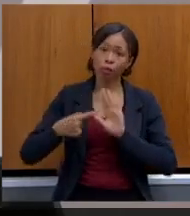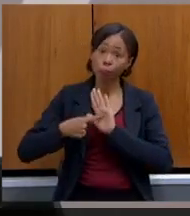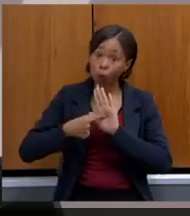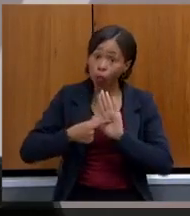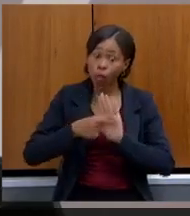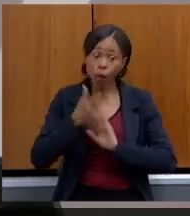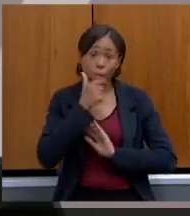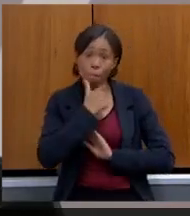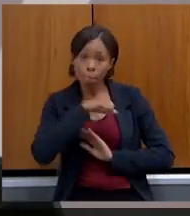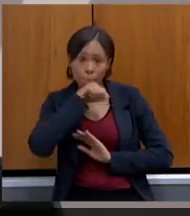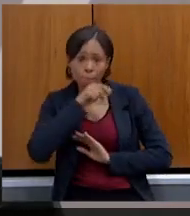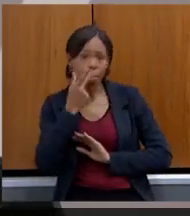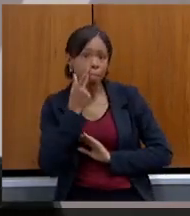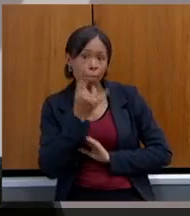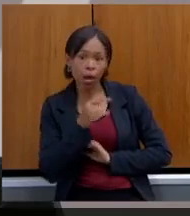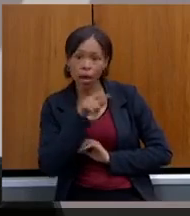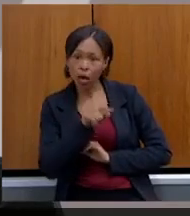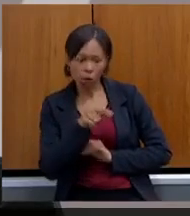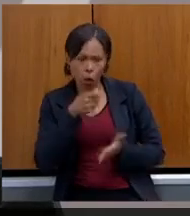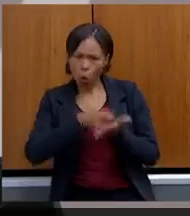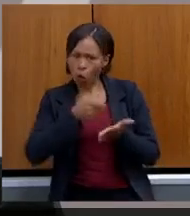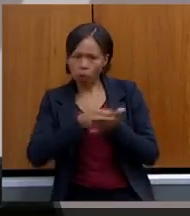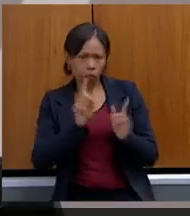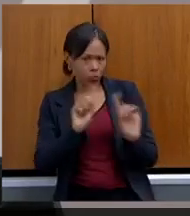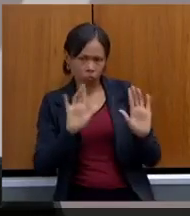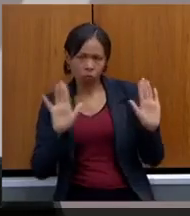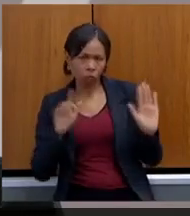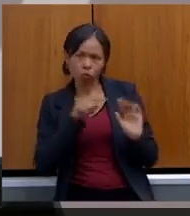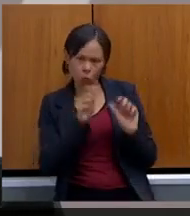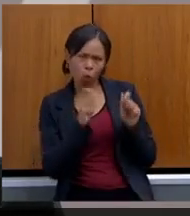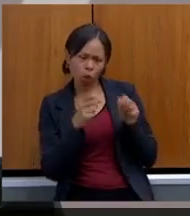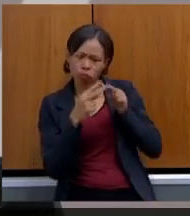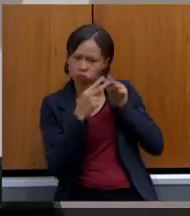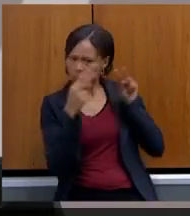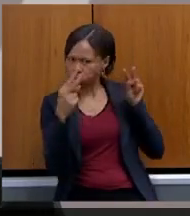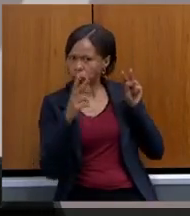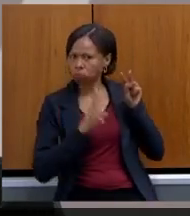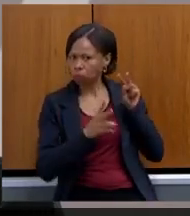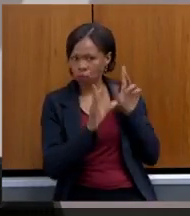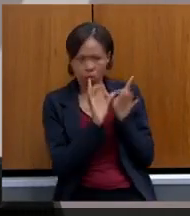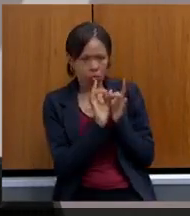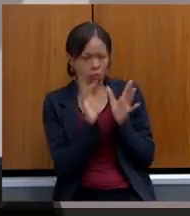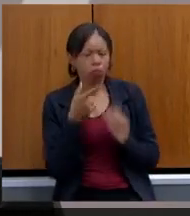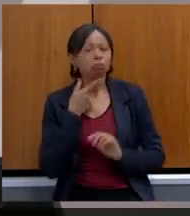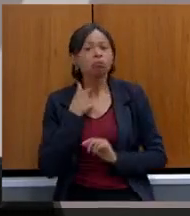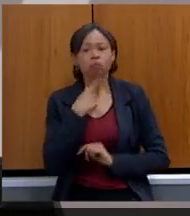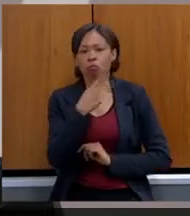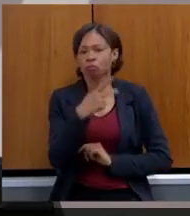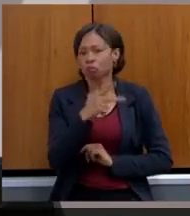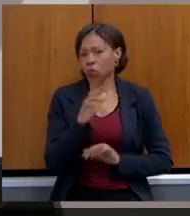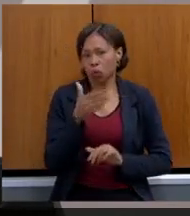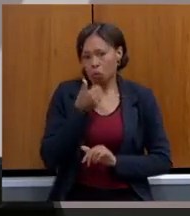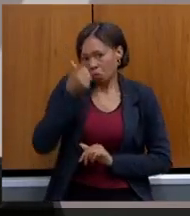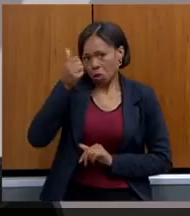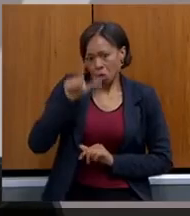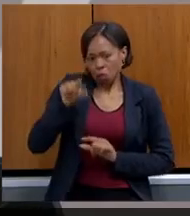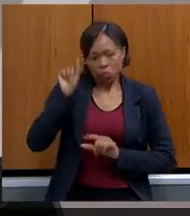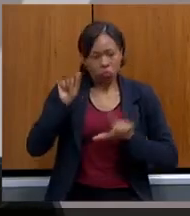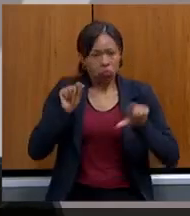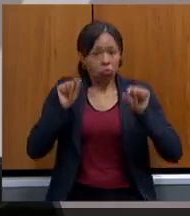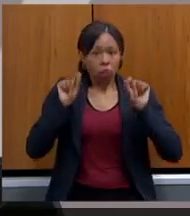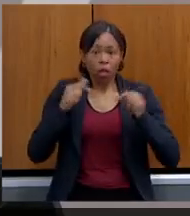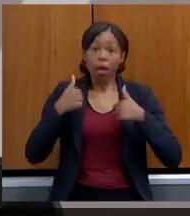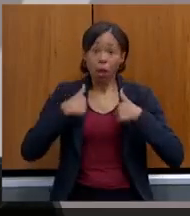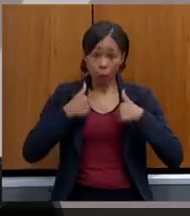pai para mas você não é obrigado a levar seu filho você vai ter alternativa ainda da aula online então fica ao seu critério de achar o que é melhor eu